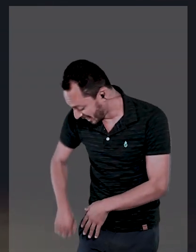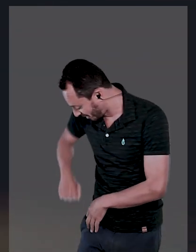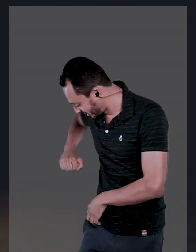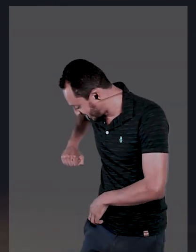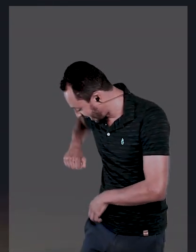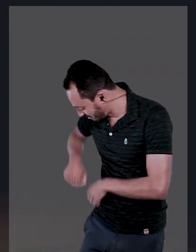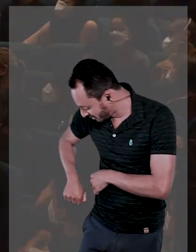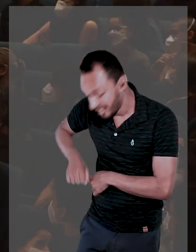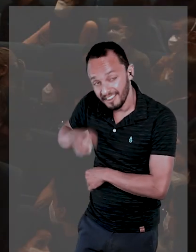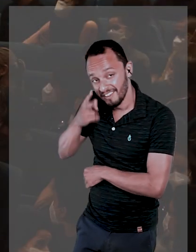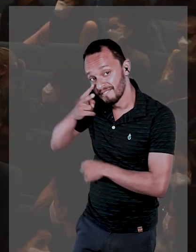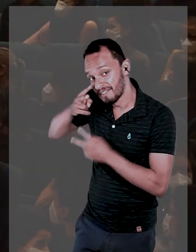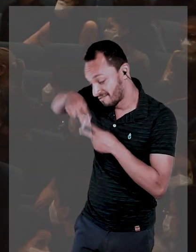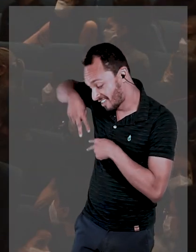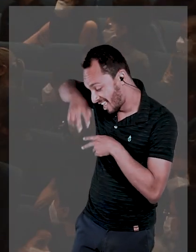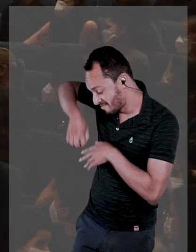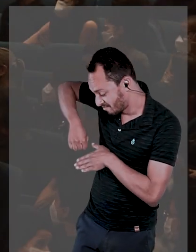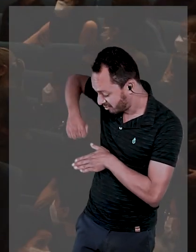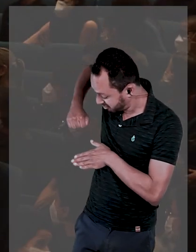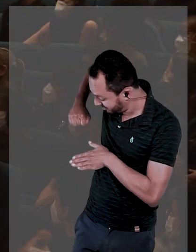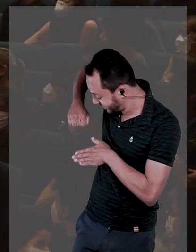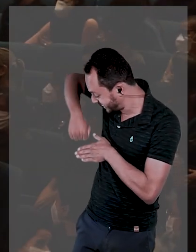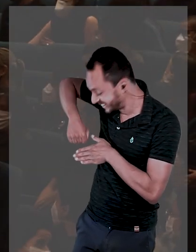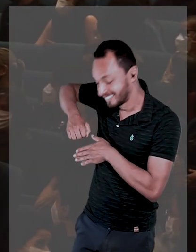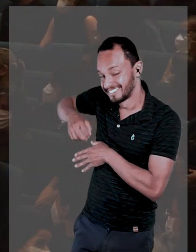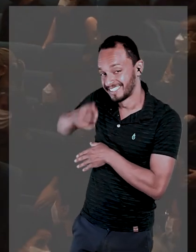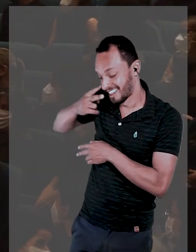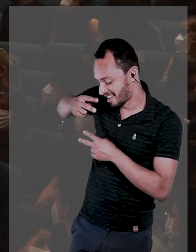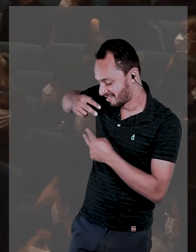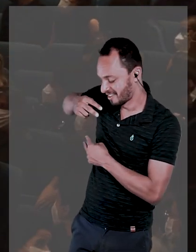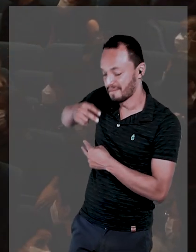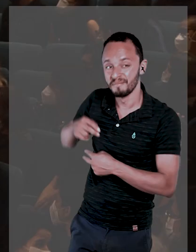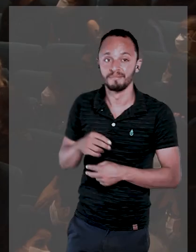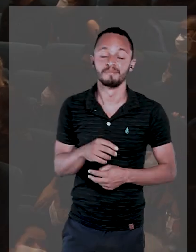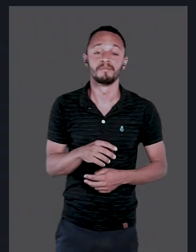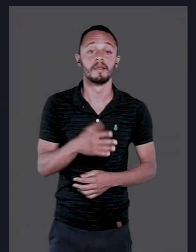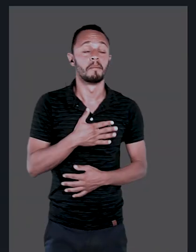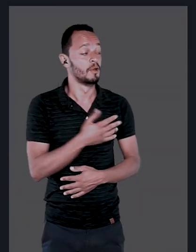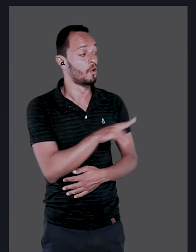28? Então eu vou.